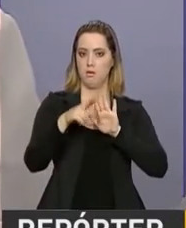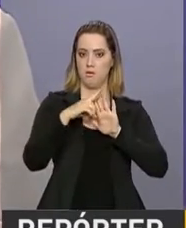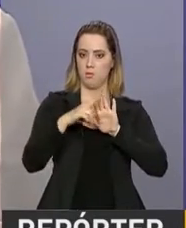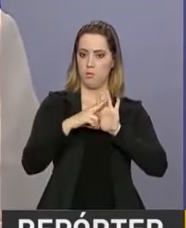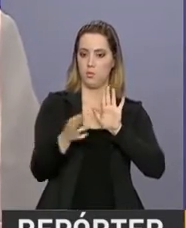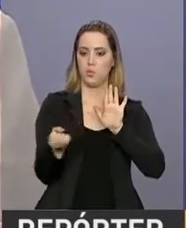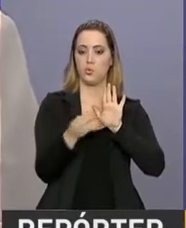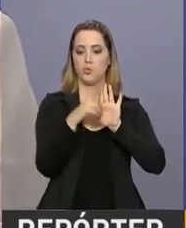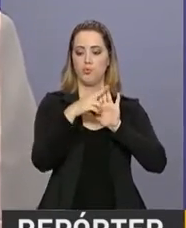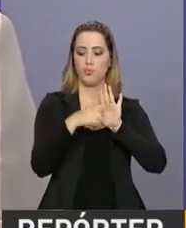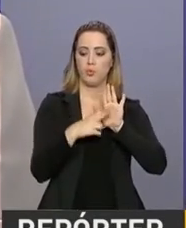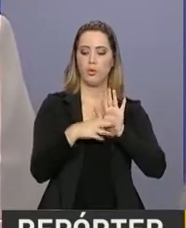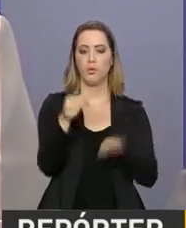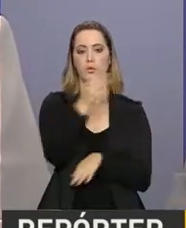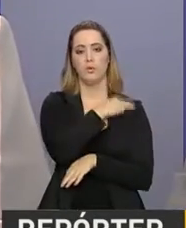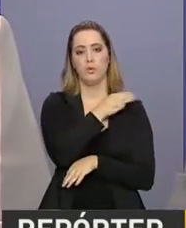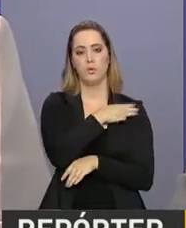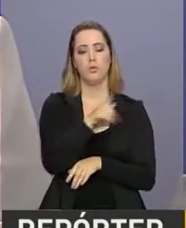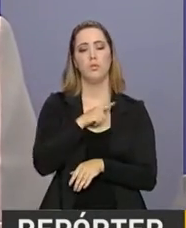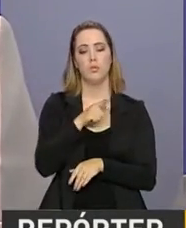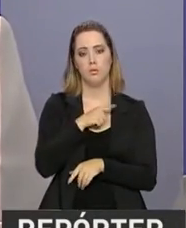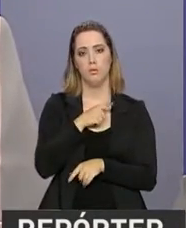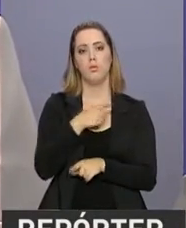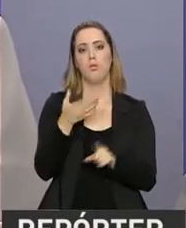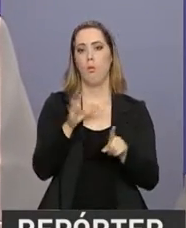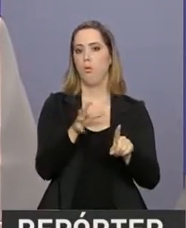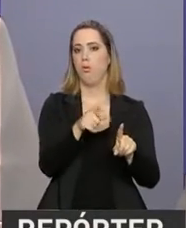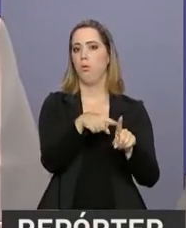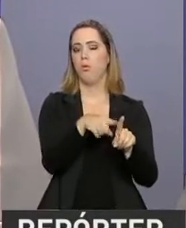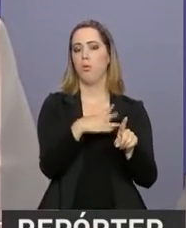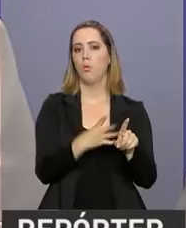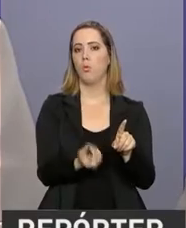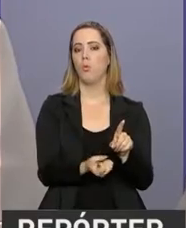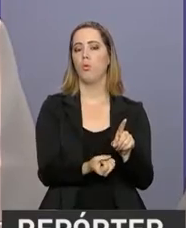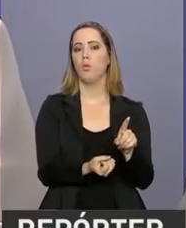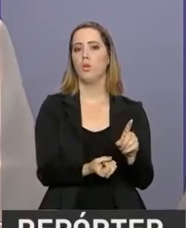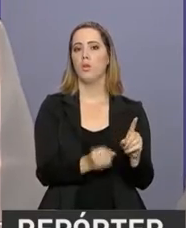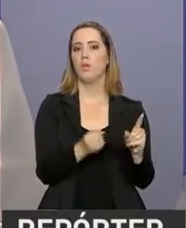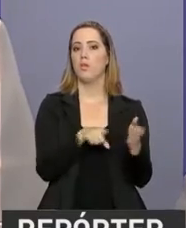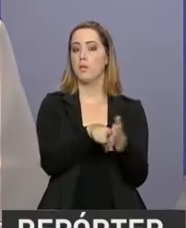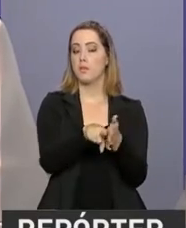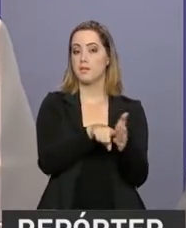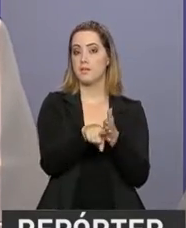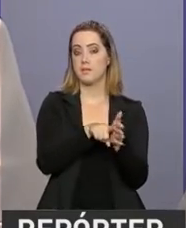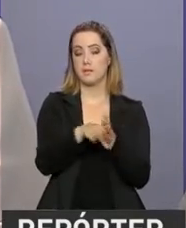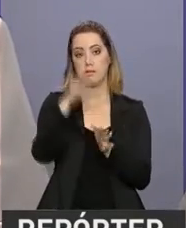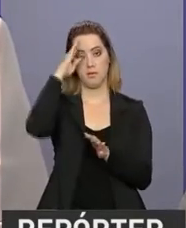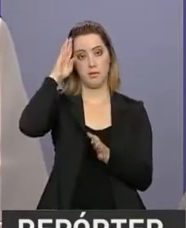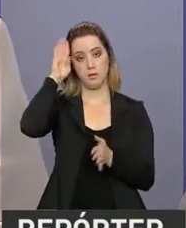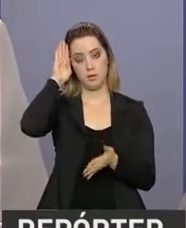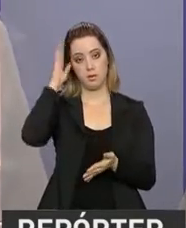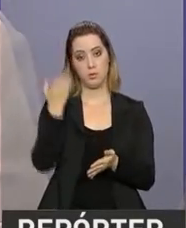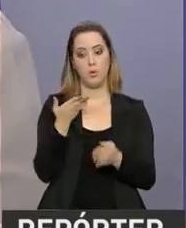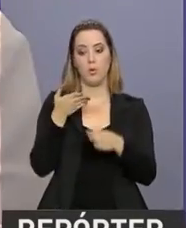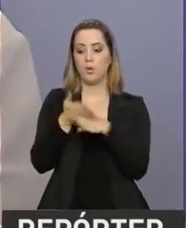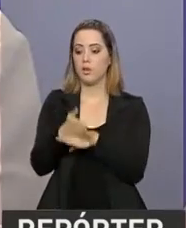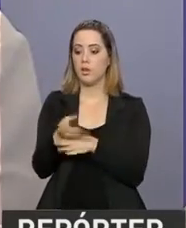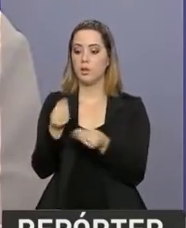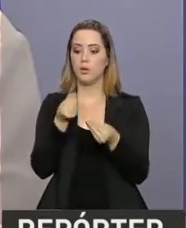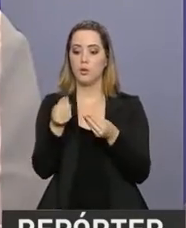naturalmente nos indicadores do ensino superior no próprio ingresso na permanência